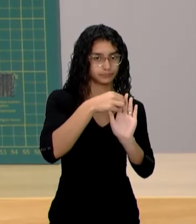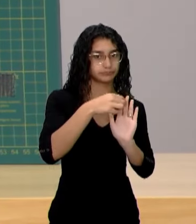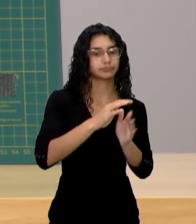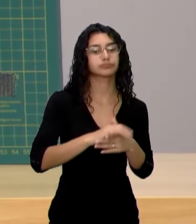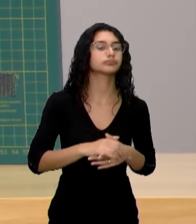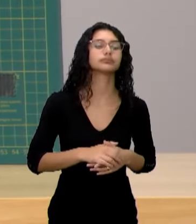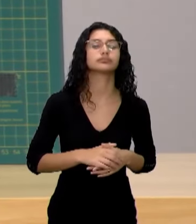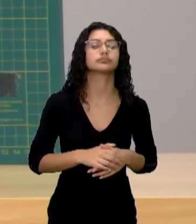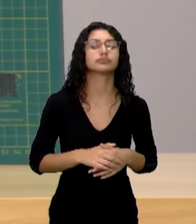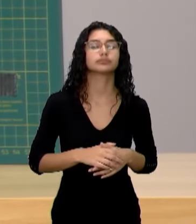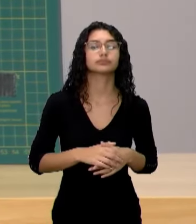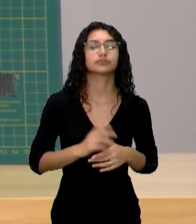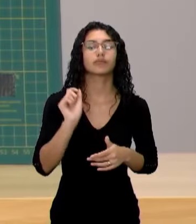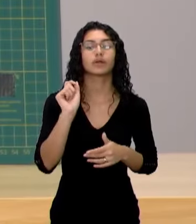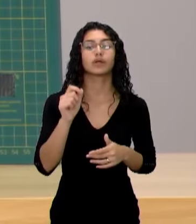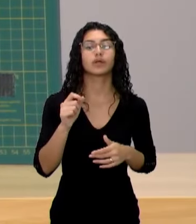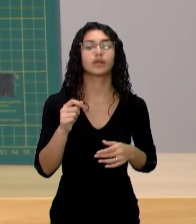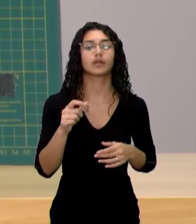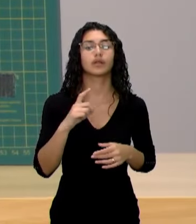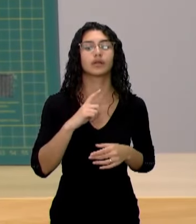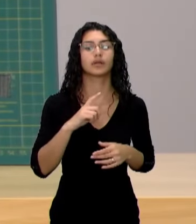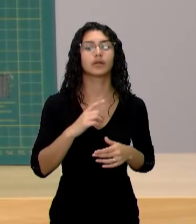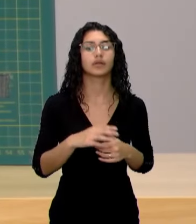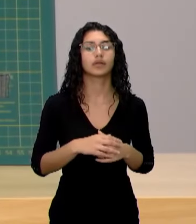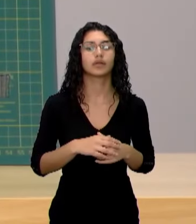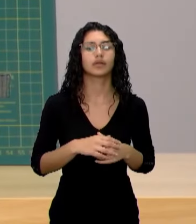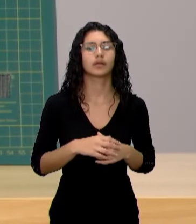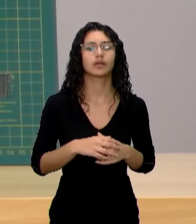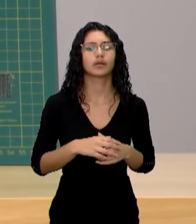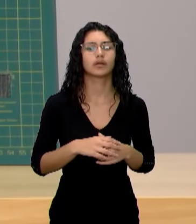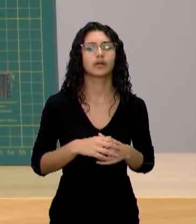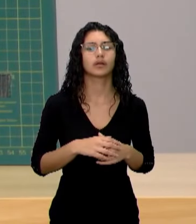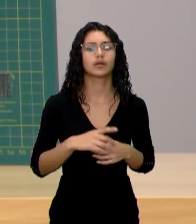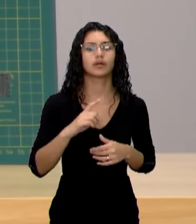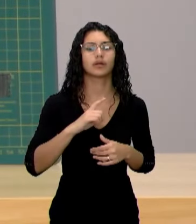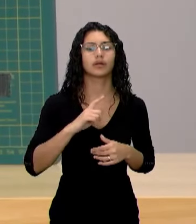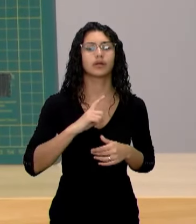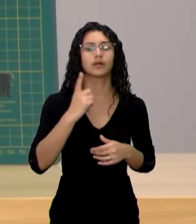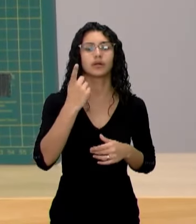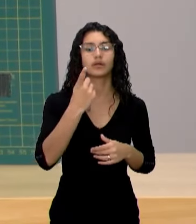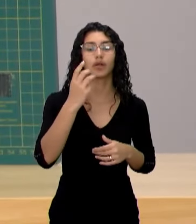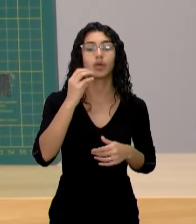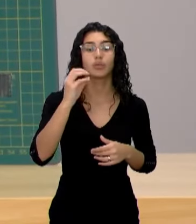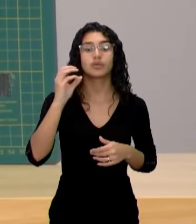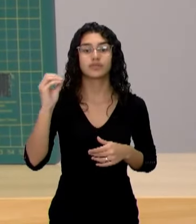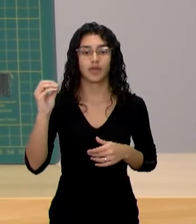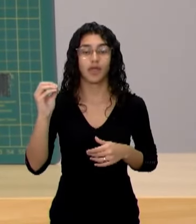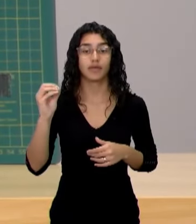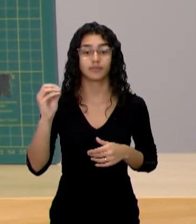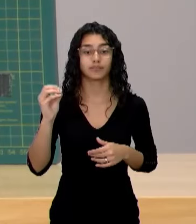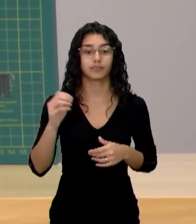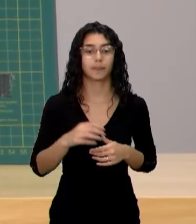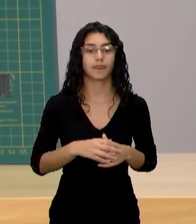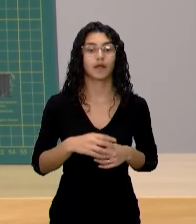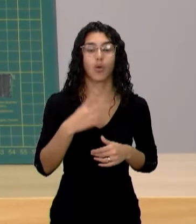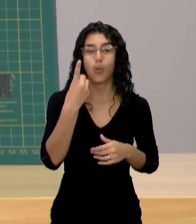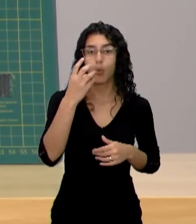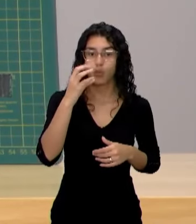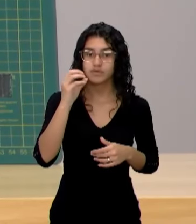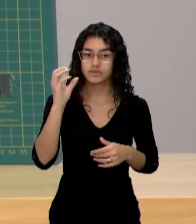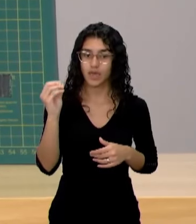Tá? Então, muito bem. O que eu tenho aqui, Vivi, ó? Eu tenho 100 aqui, Vivi, eu não consigo nem falar por causa da mala. Então o 100 tá aqui,